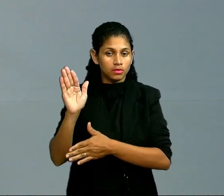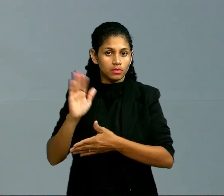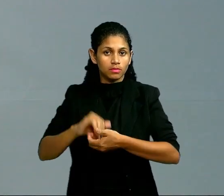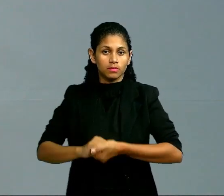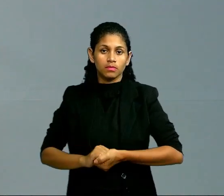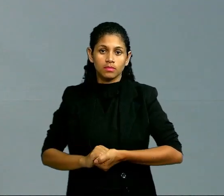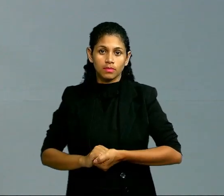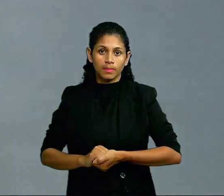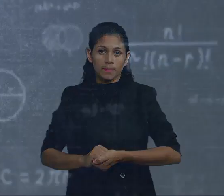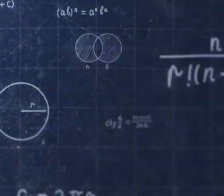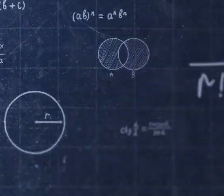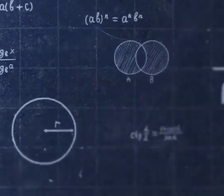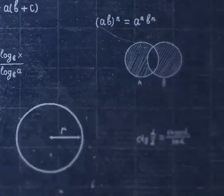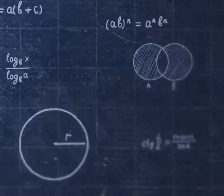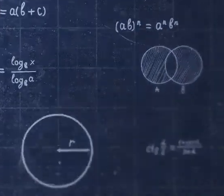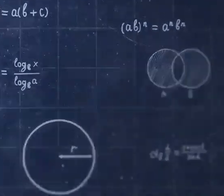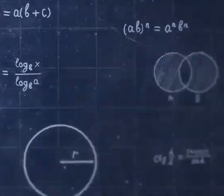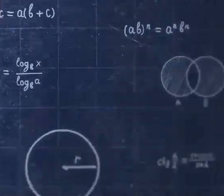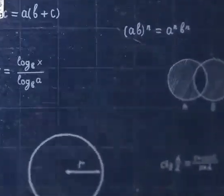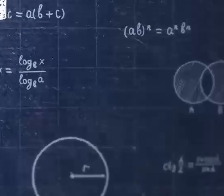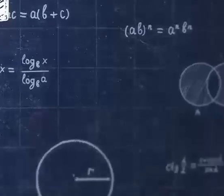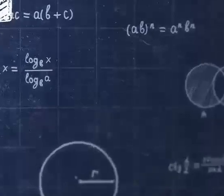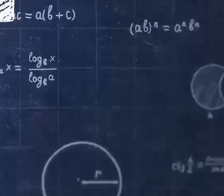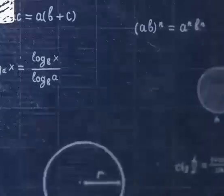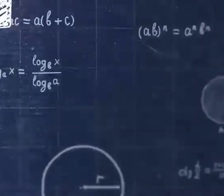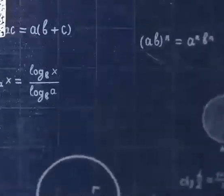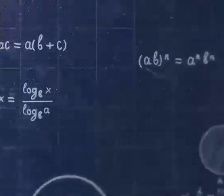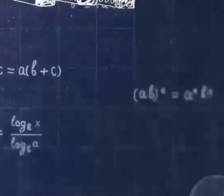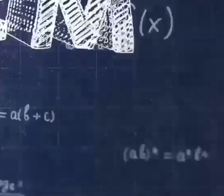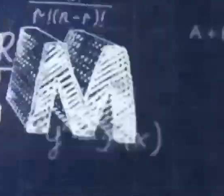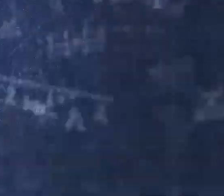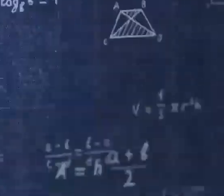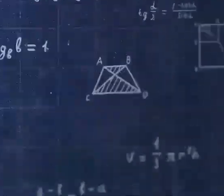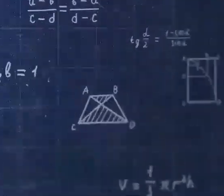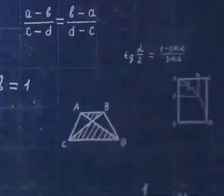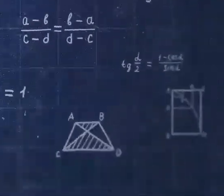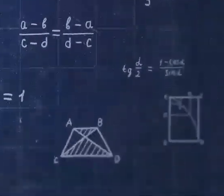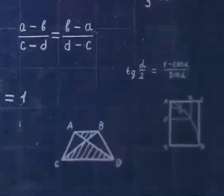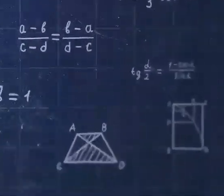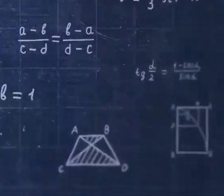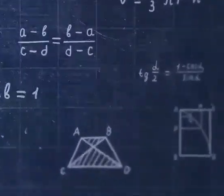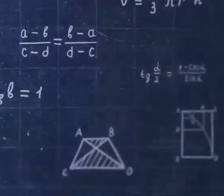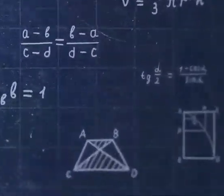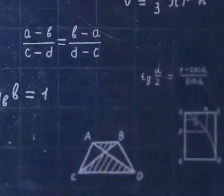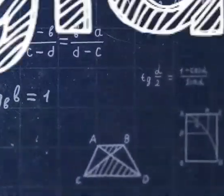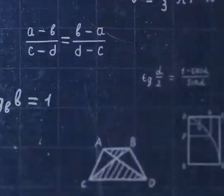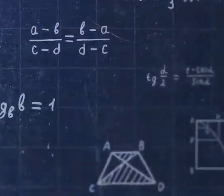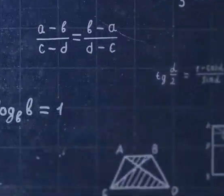tchau!